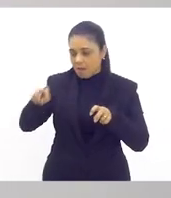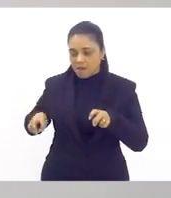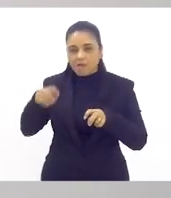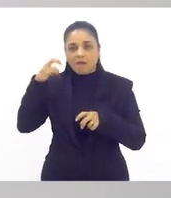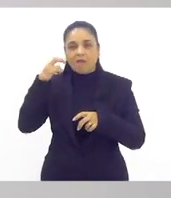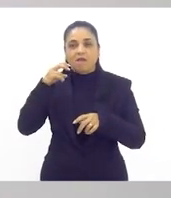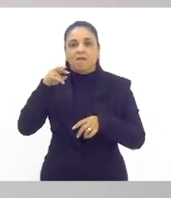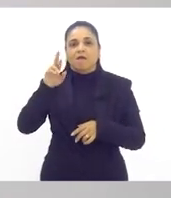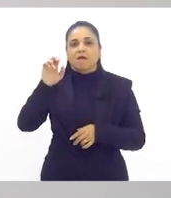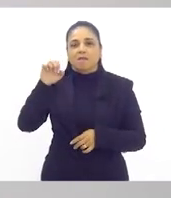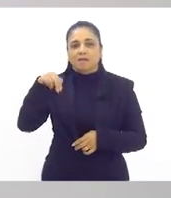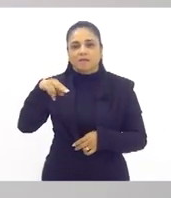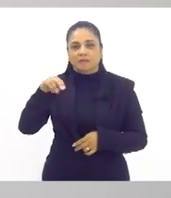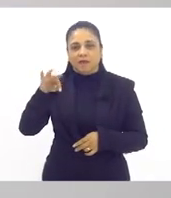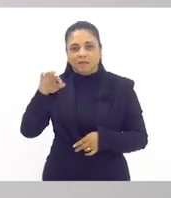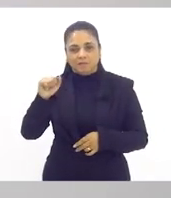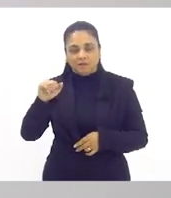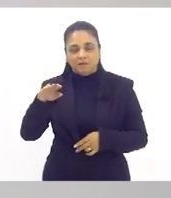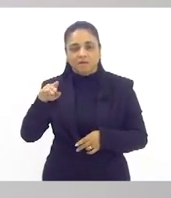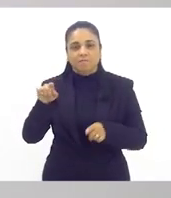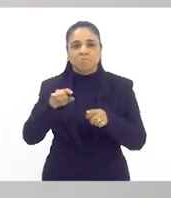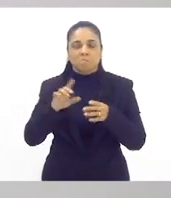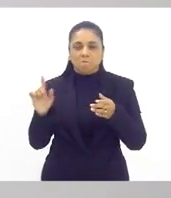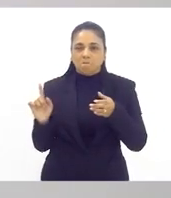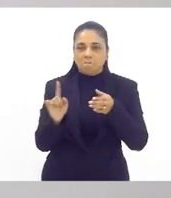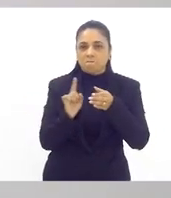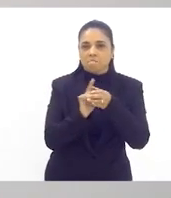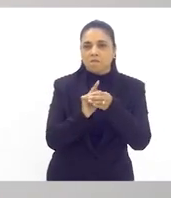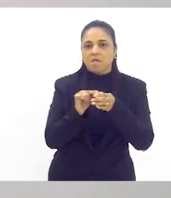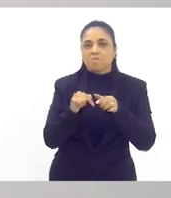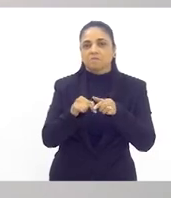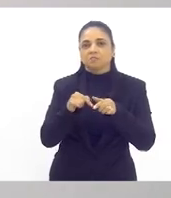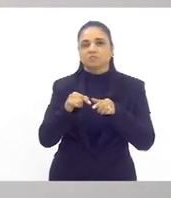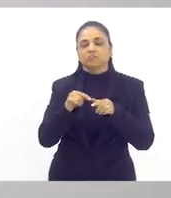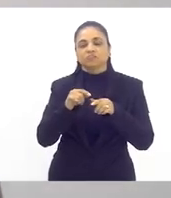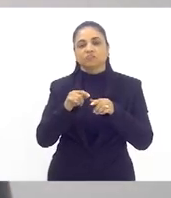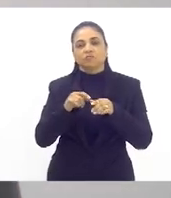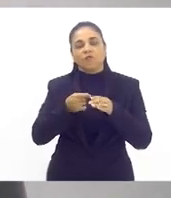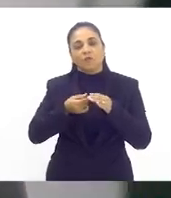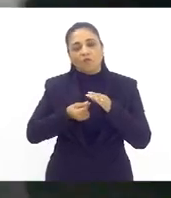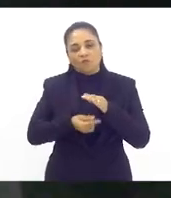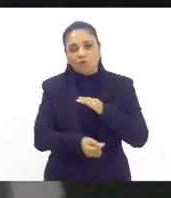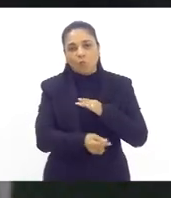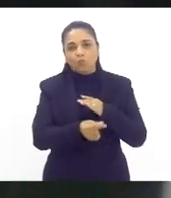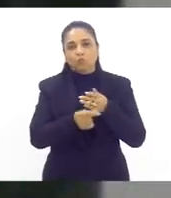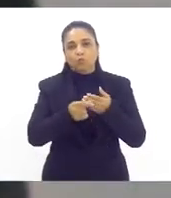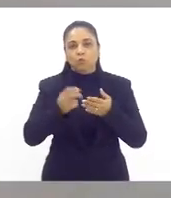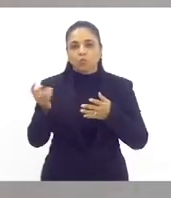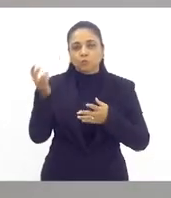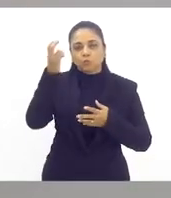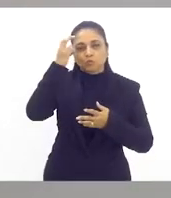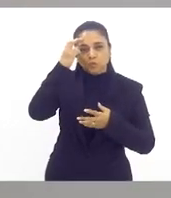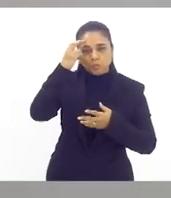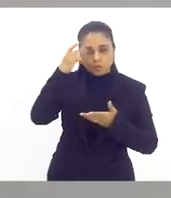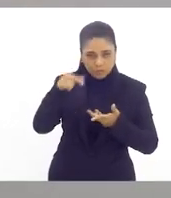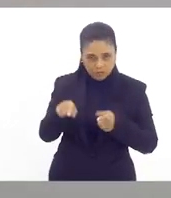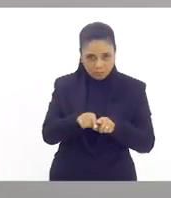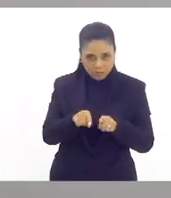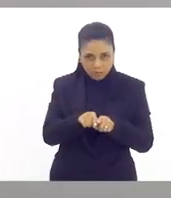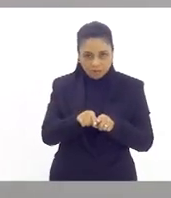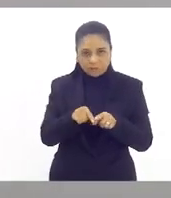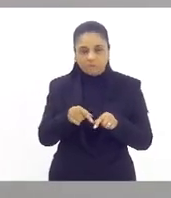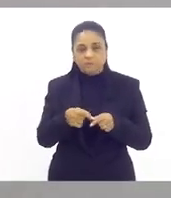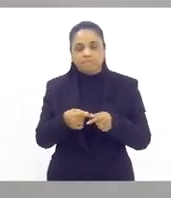Renata bezerril que é membro do nosso comitê de estudo do Fundo de cultura e fazer acho que